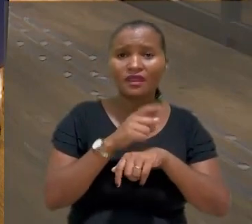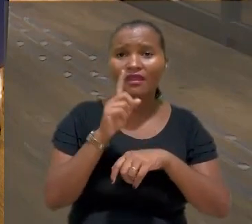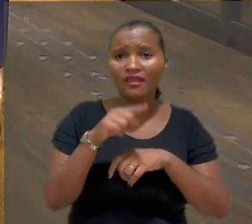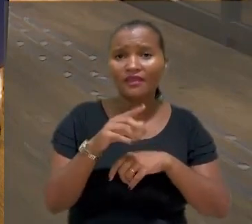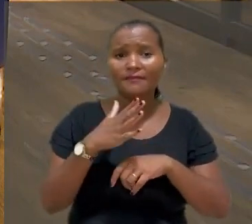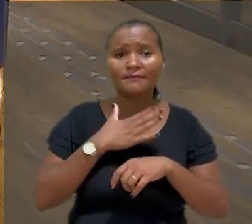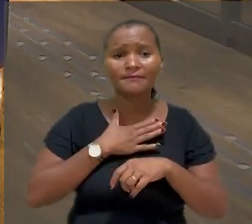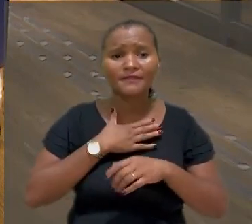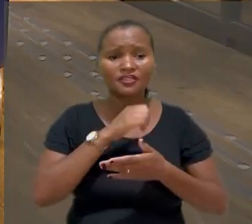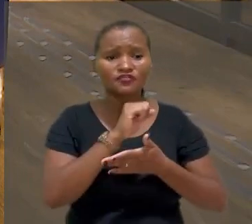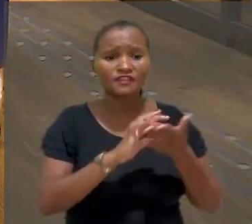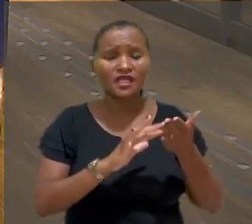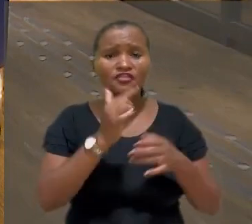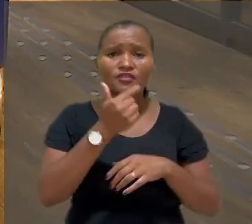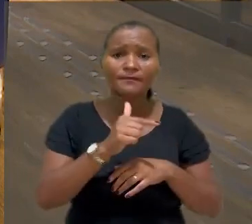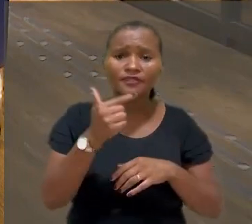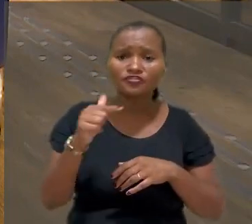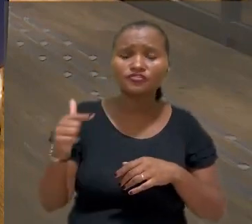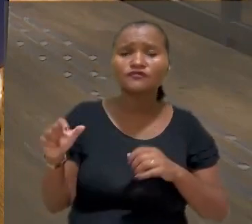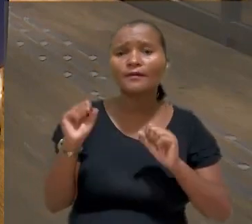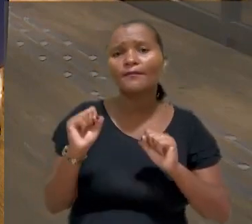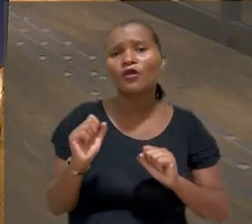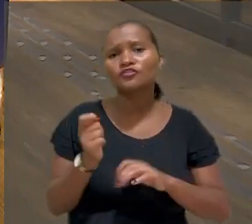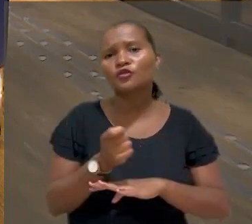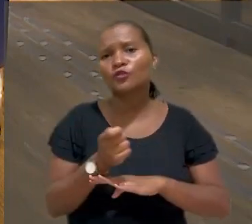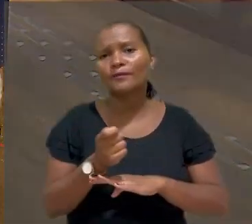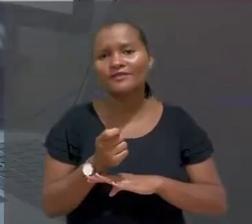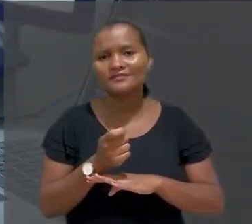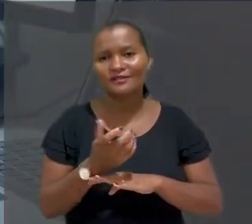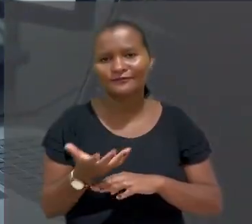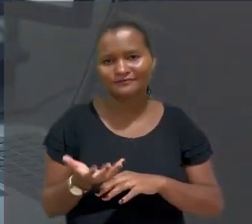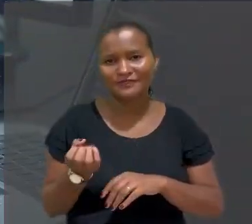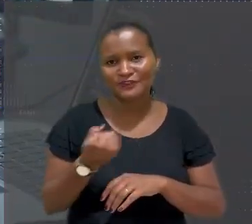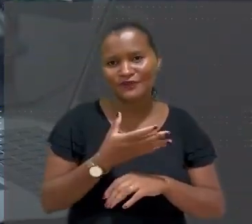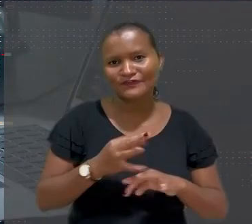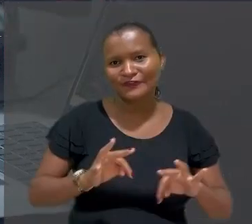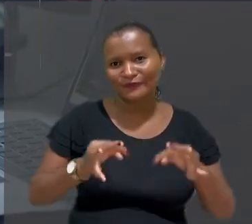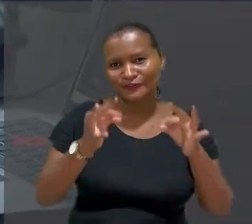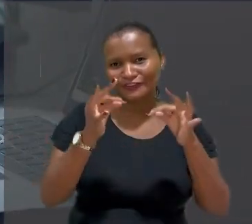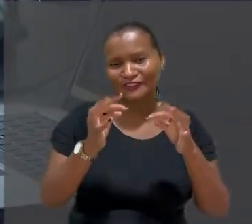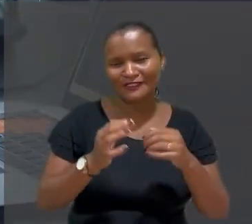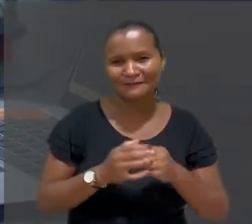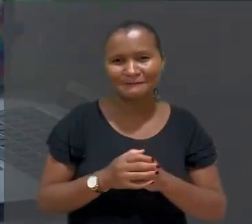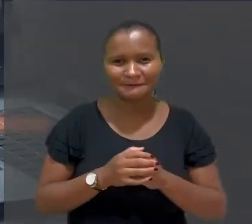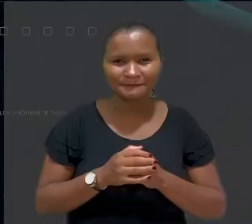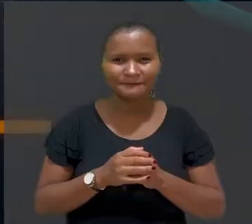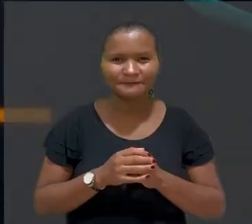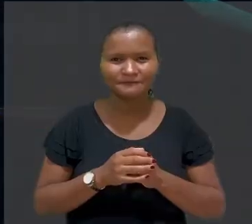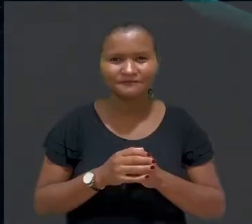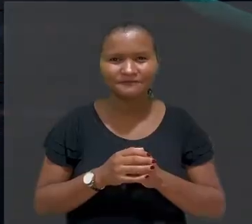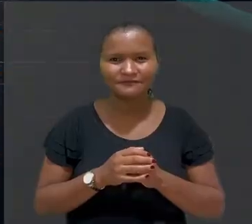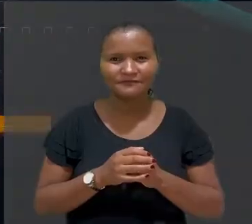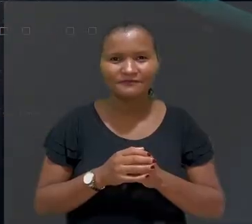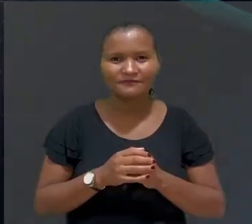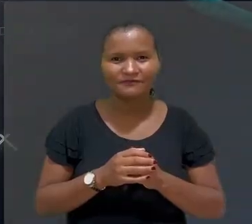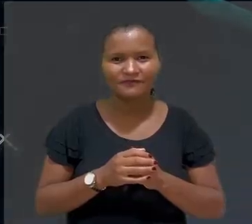nosso dia a dia, é repetitivo e que pode ser automatizado por essas novas tecnologias.